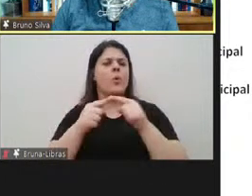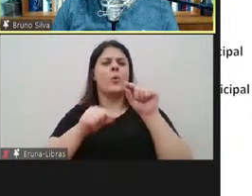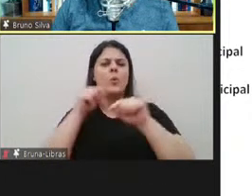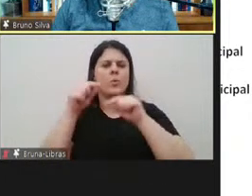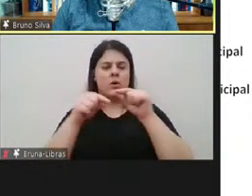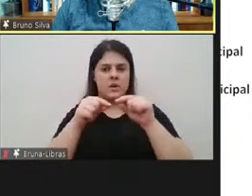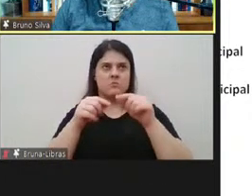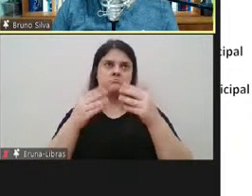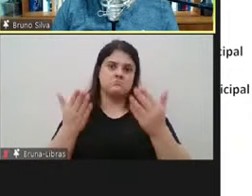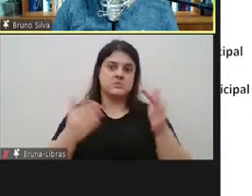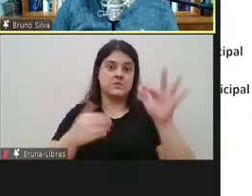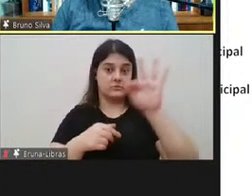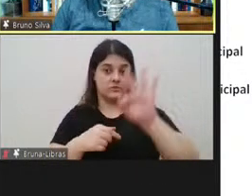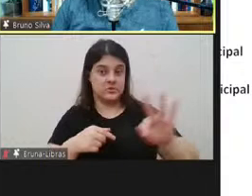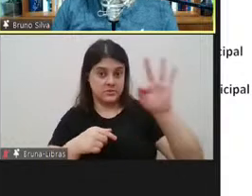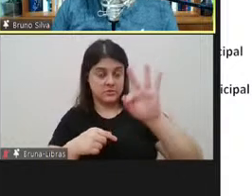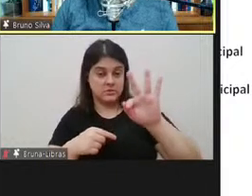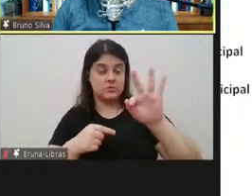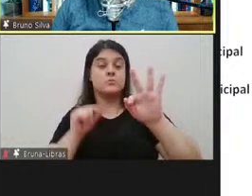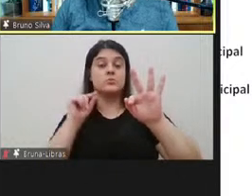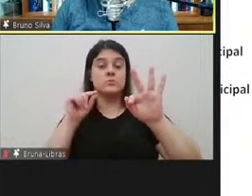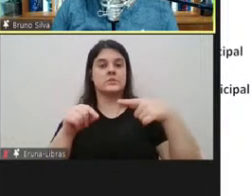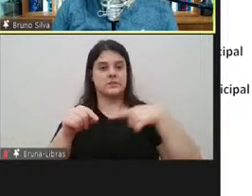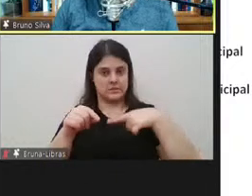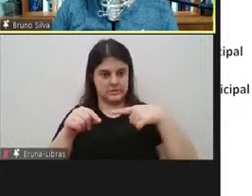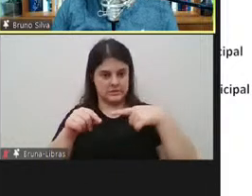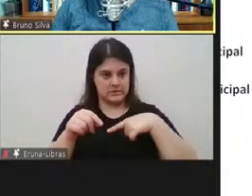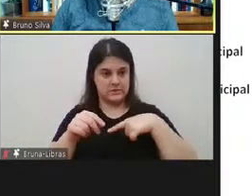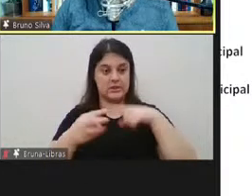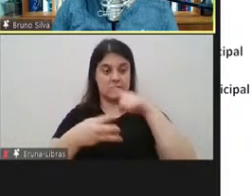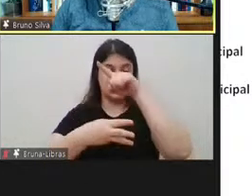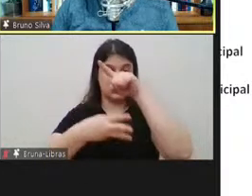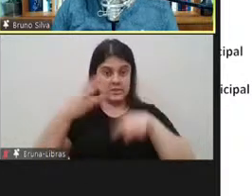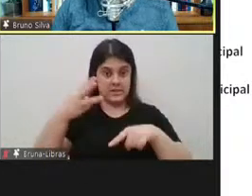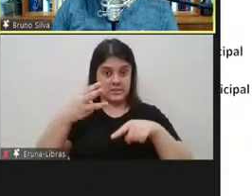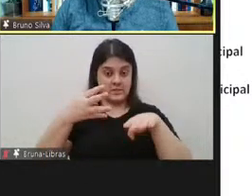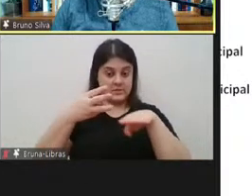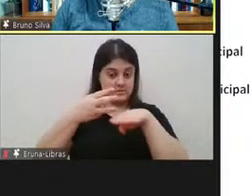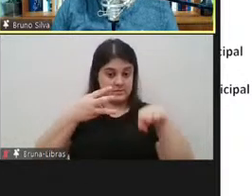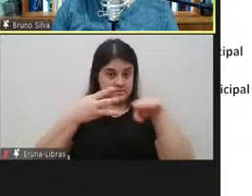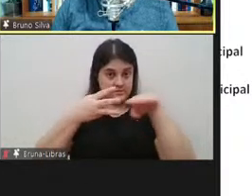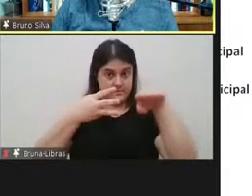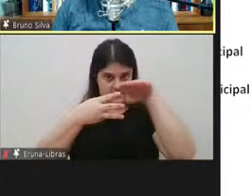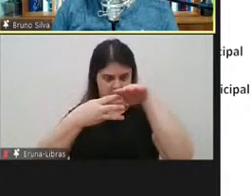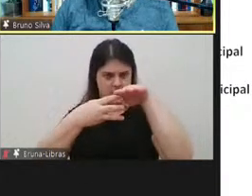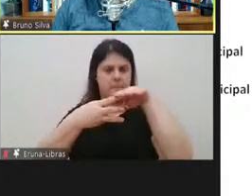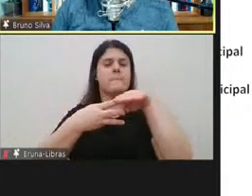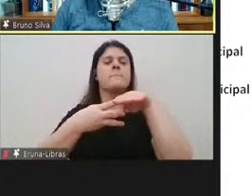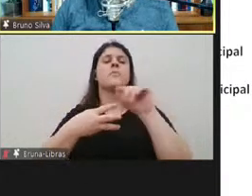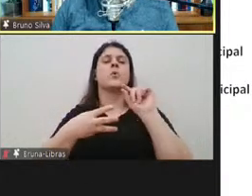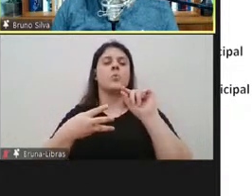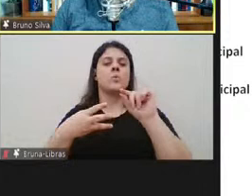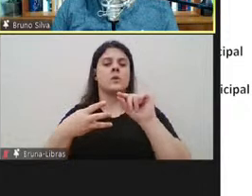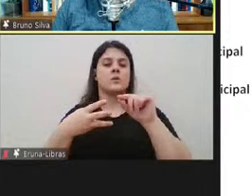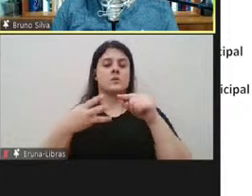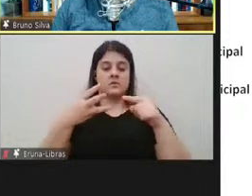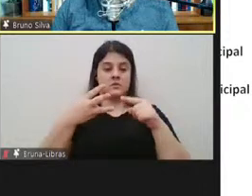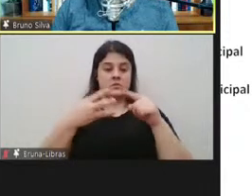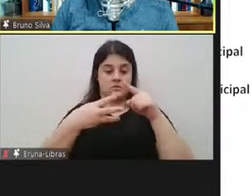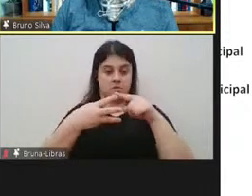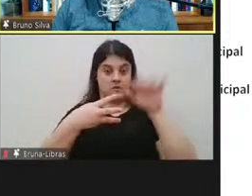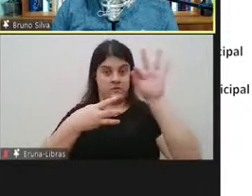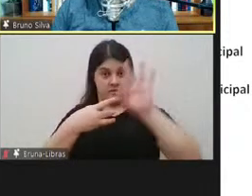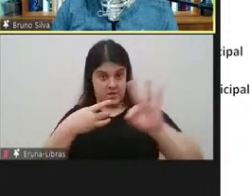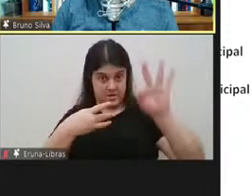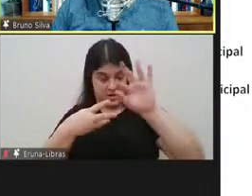dentro de uma lógica Federativa possui uma organização em três níveis diferentes certo então eu falo executivo